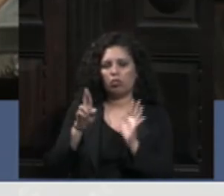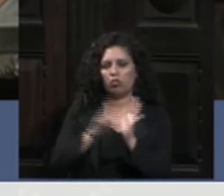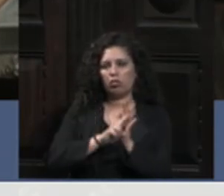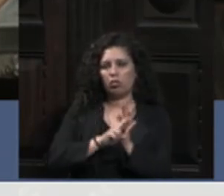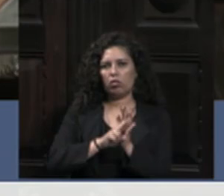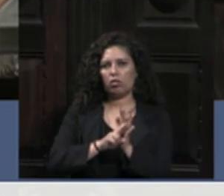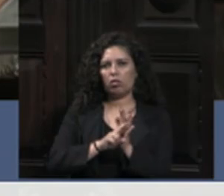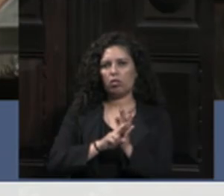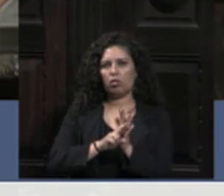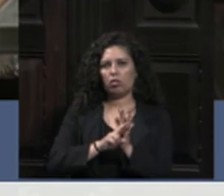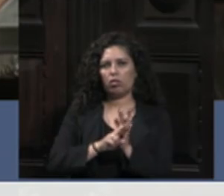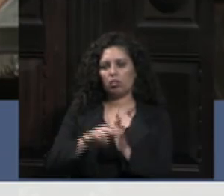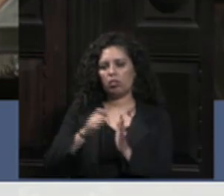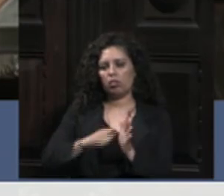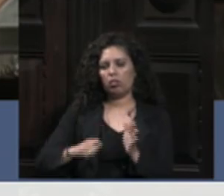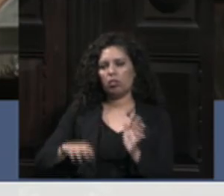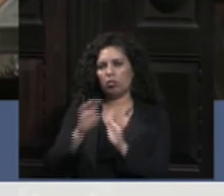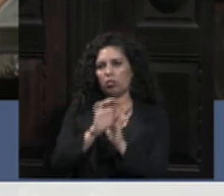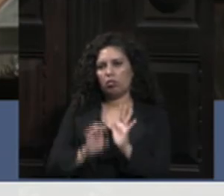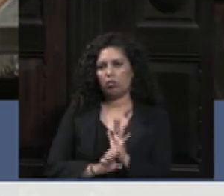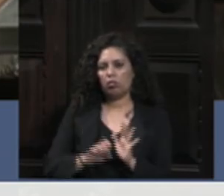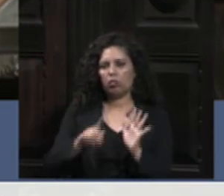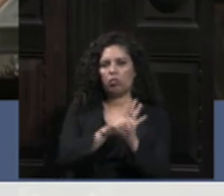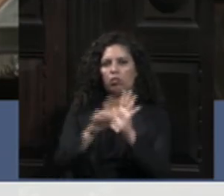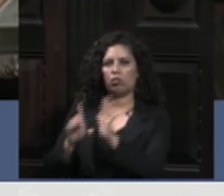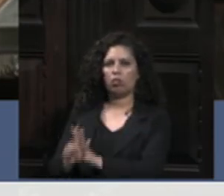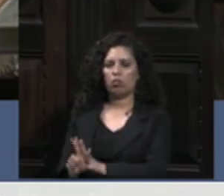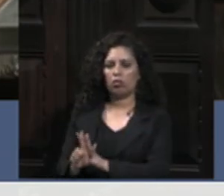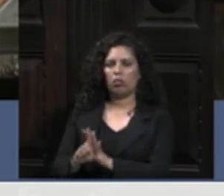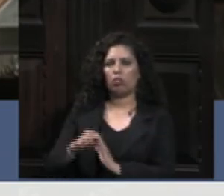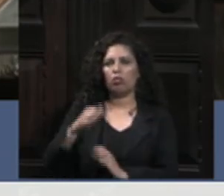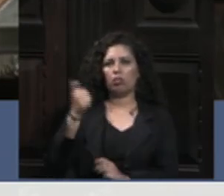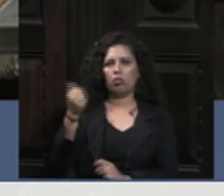vencido, assim emendada. Projeto de Lei